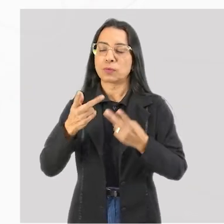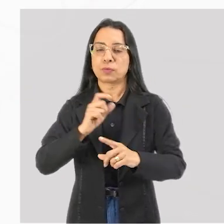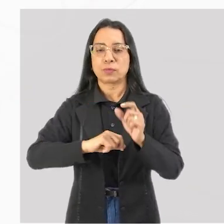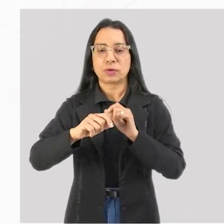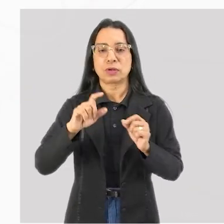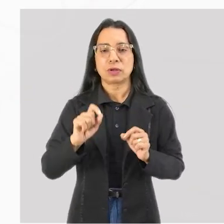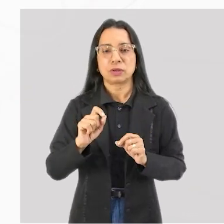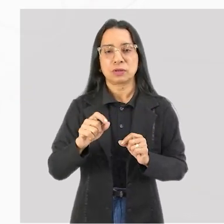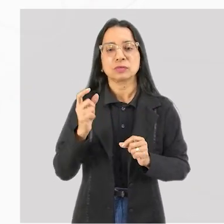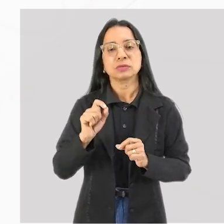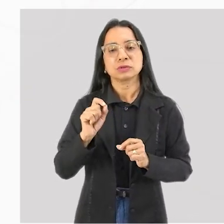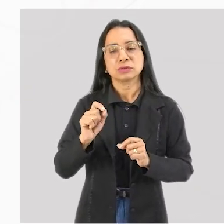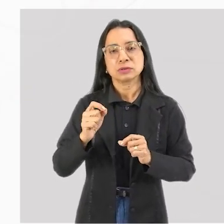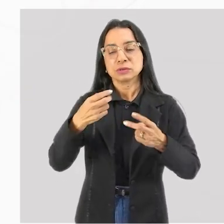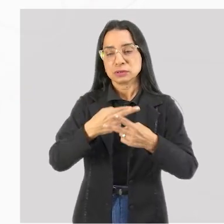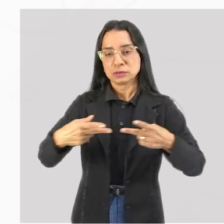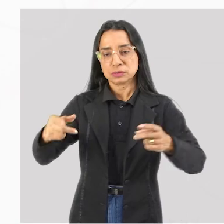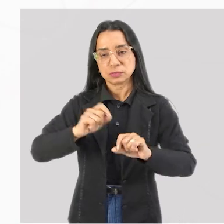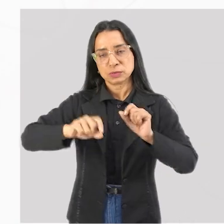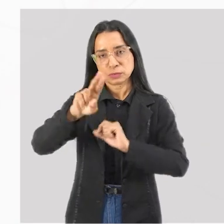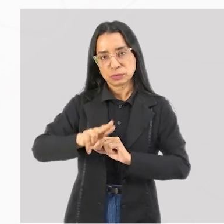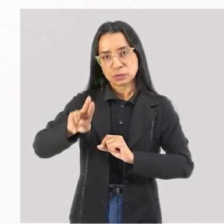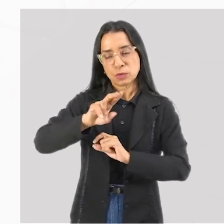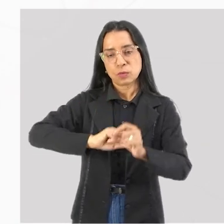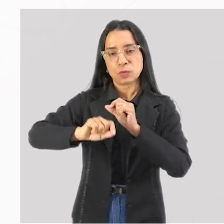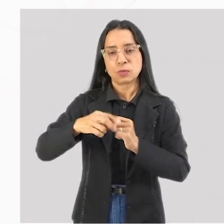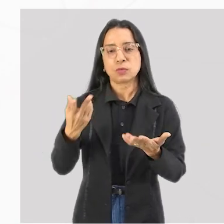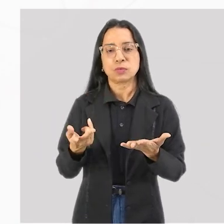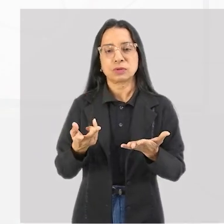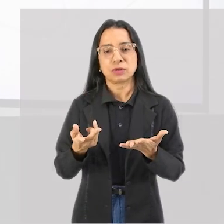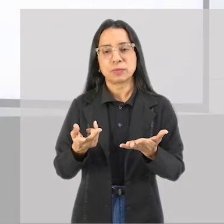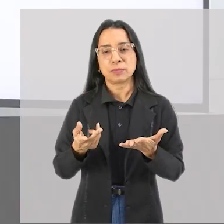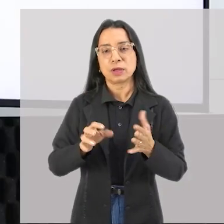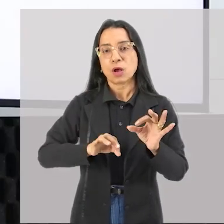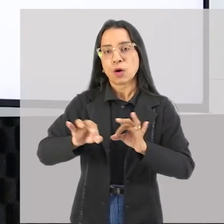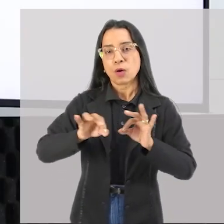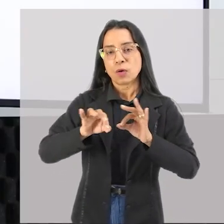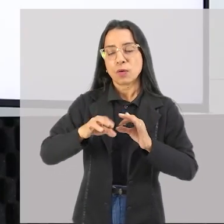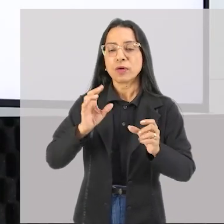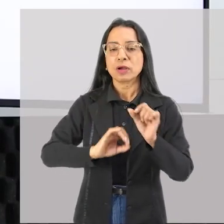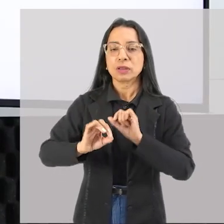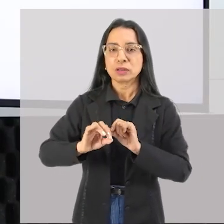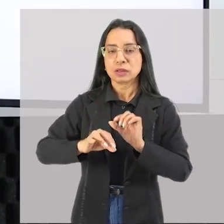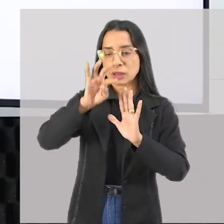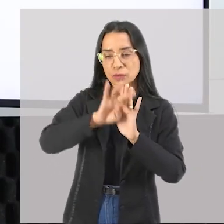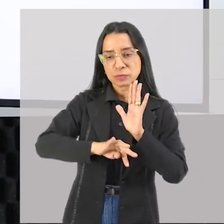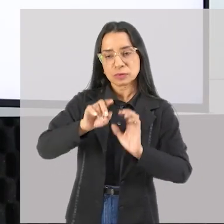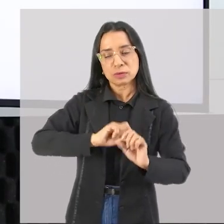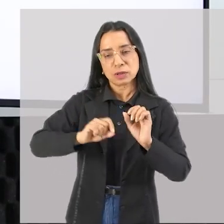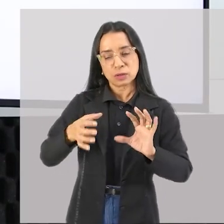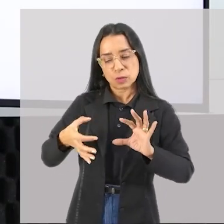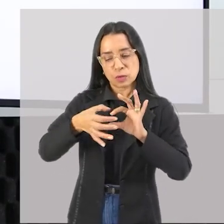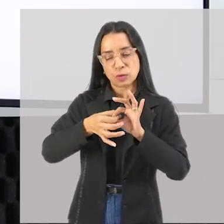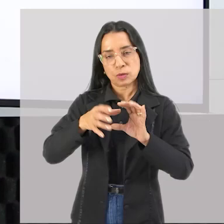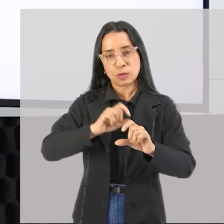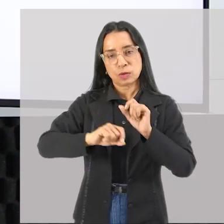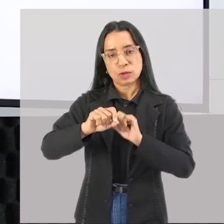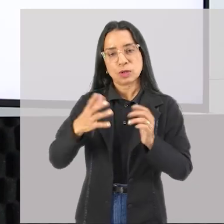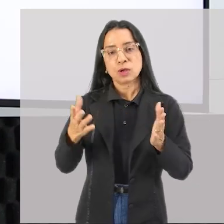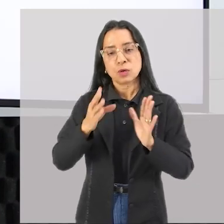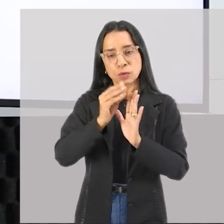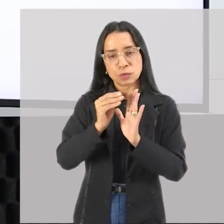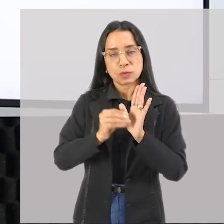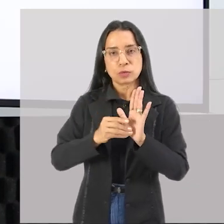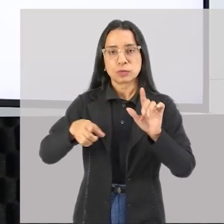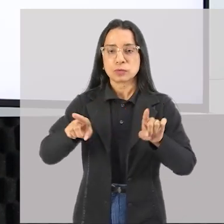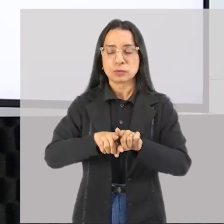Marcadores de discurso são elementos que você utiliza para estabelecer coesão textual, tá? Então, muitas vezes, esse conteúdo também